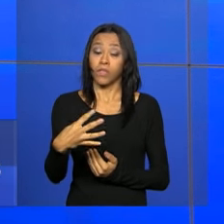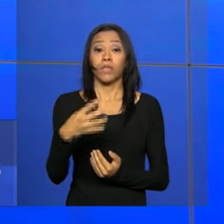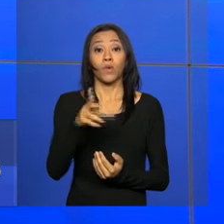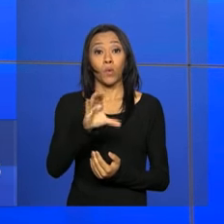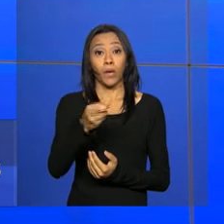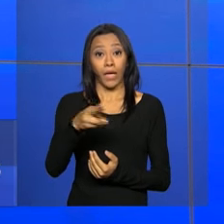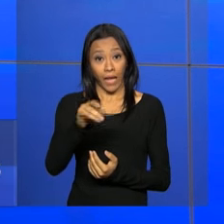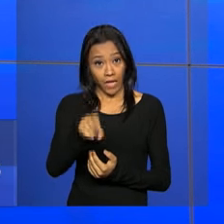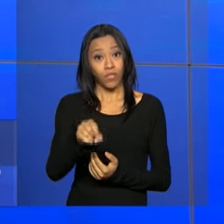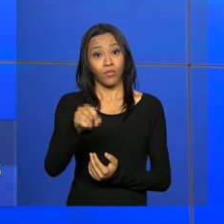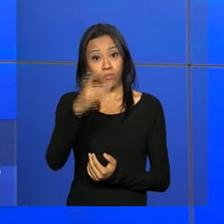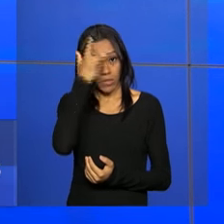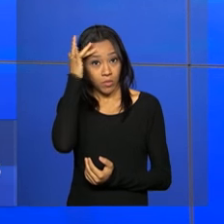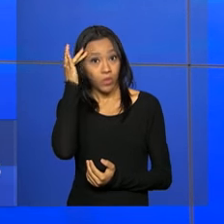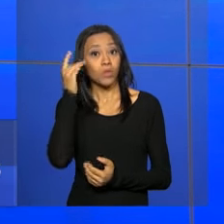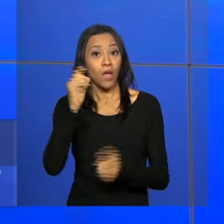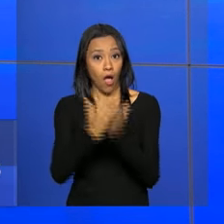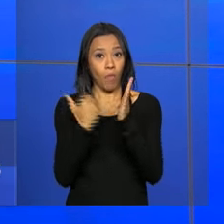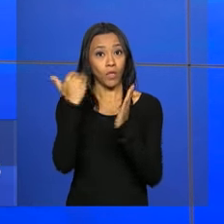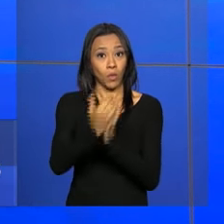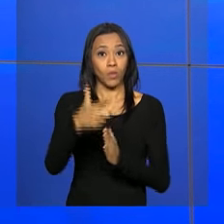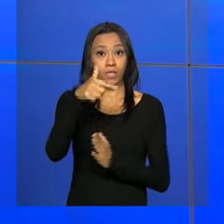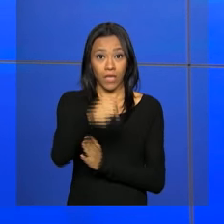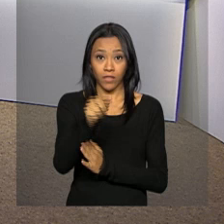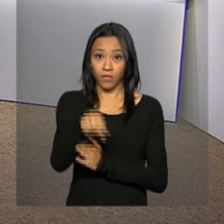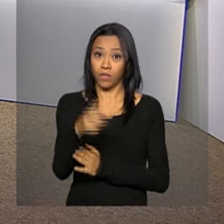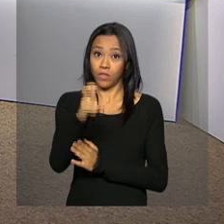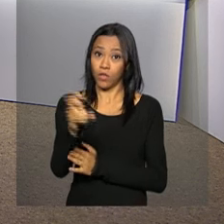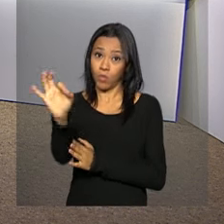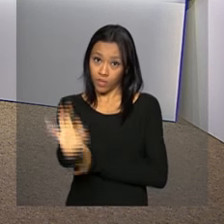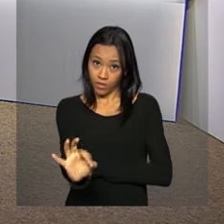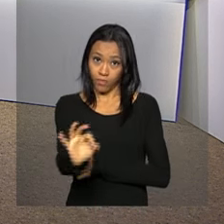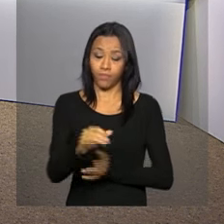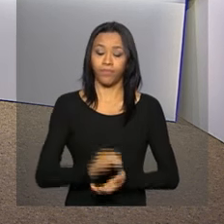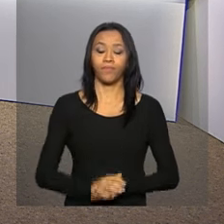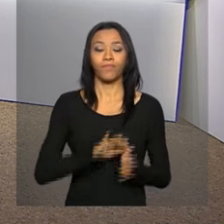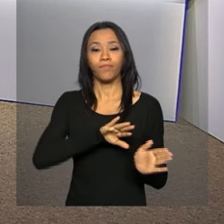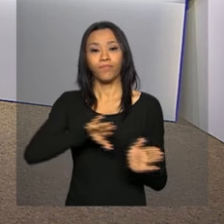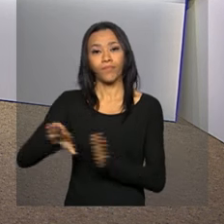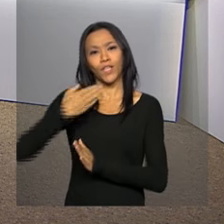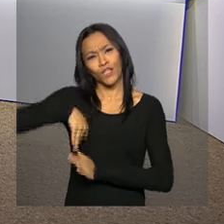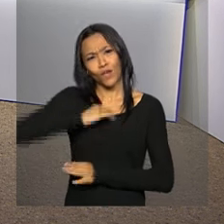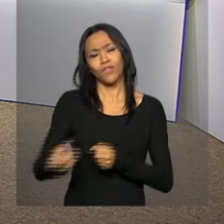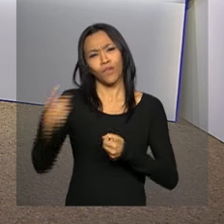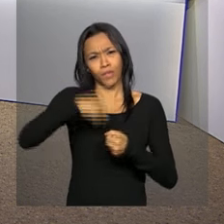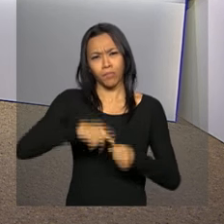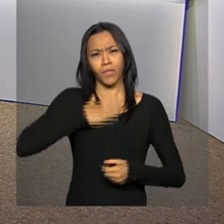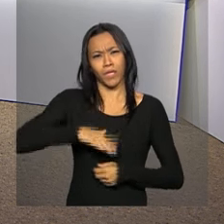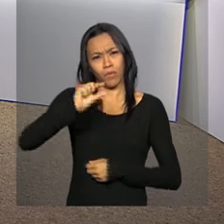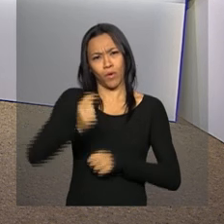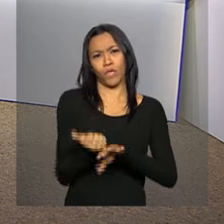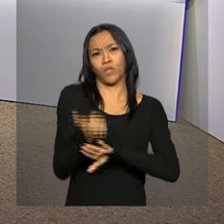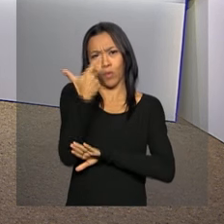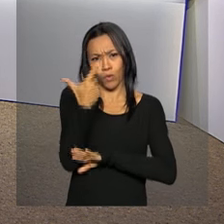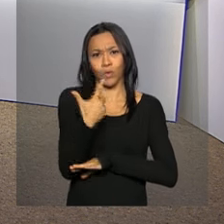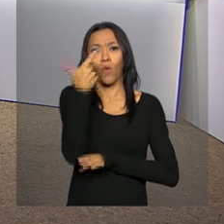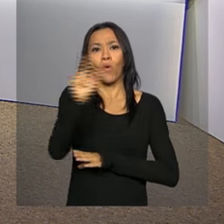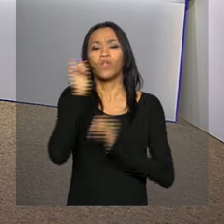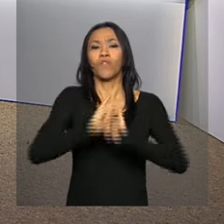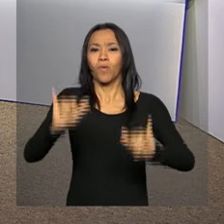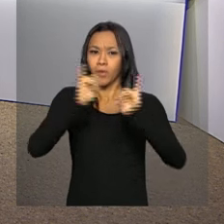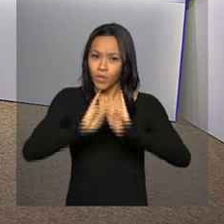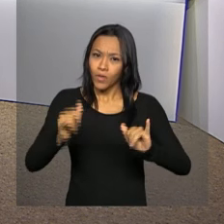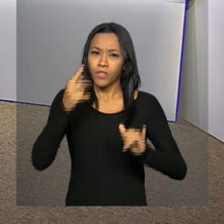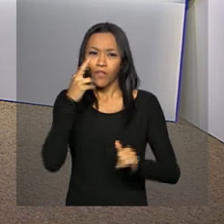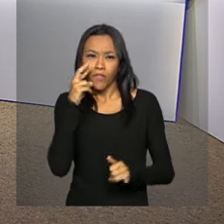pessoas físicas também aumentou 7,5%. Nós voltamos logo mais ao meio-dia com outras informações.